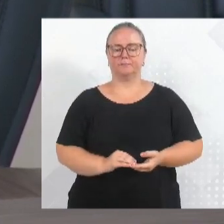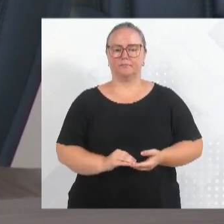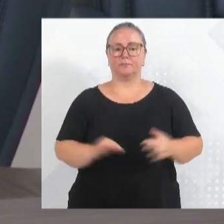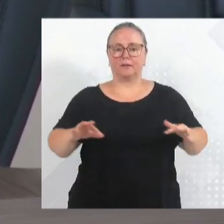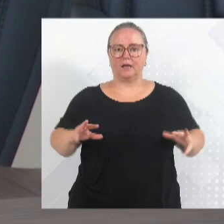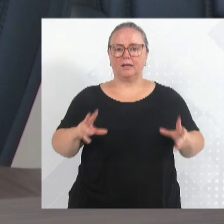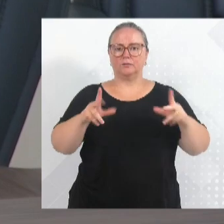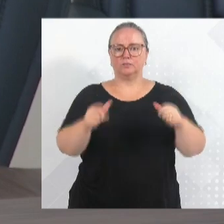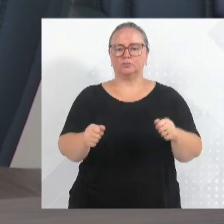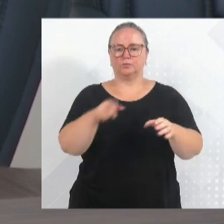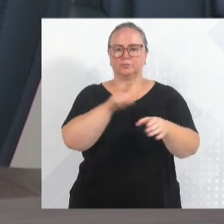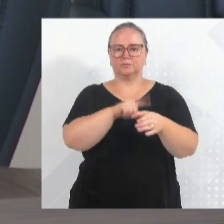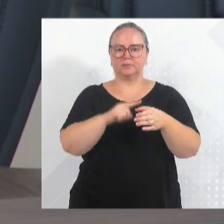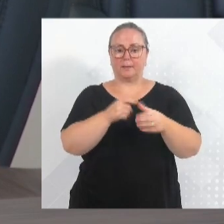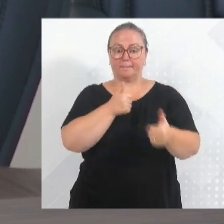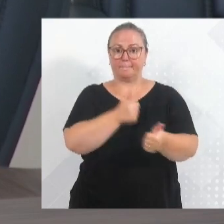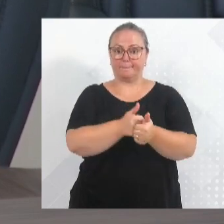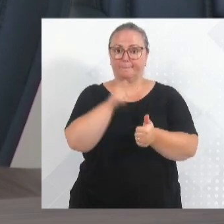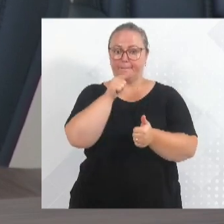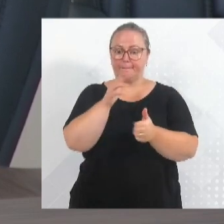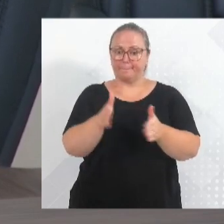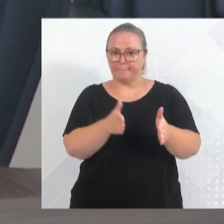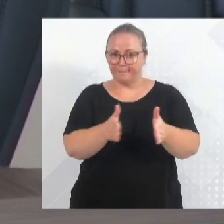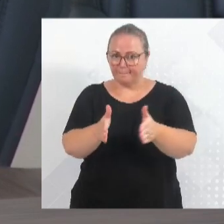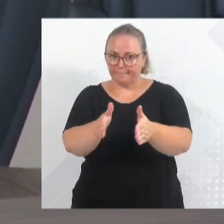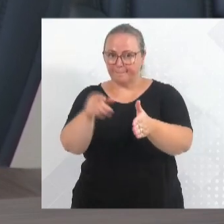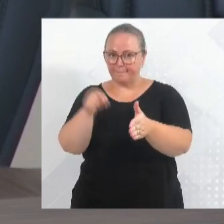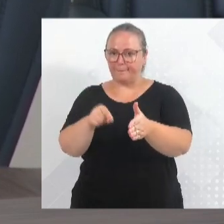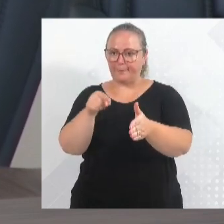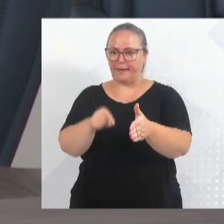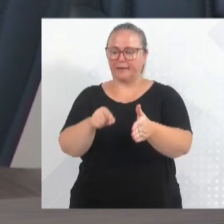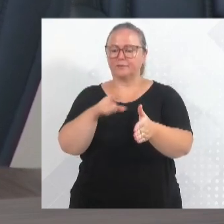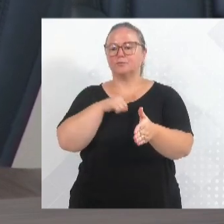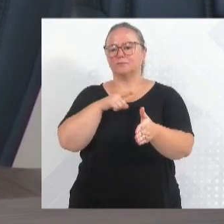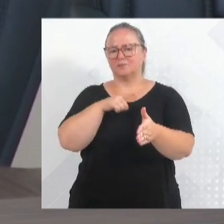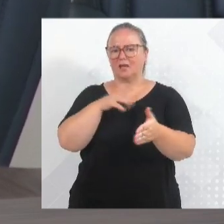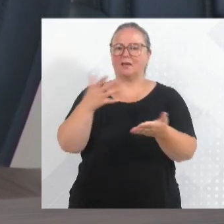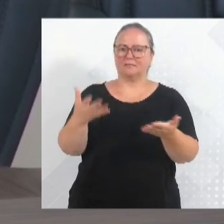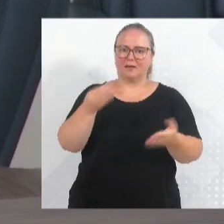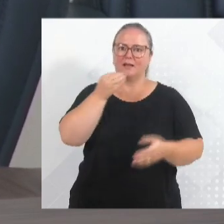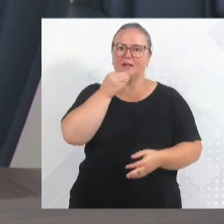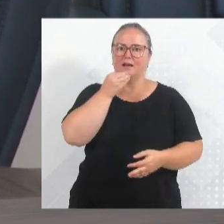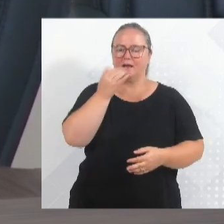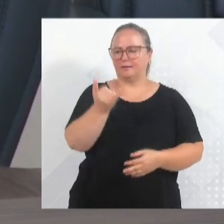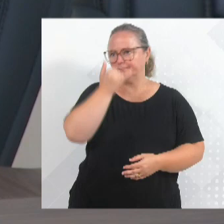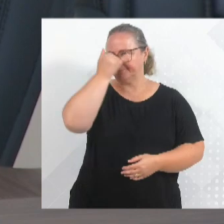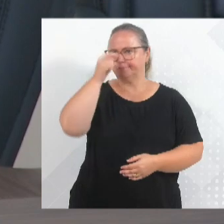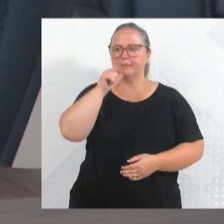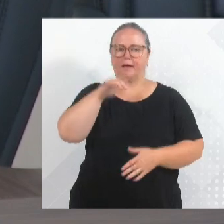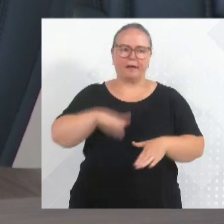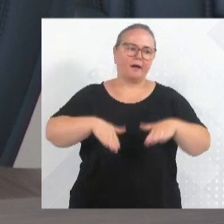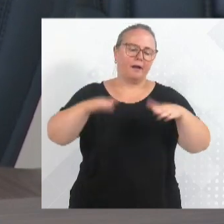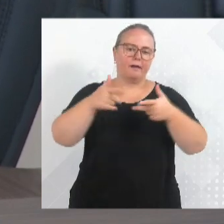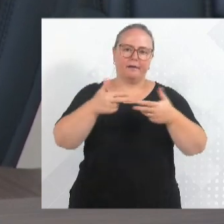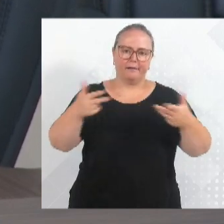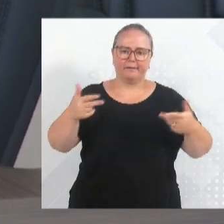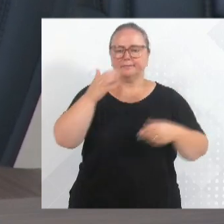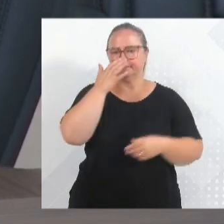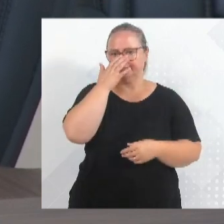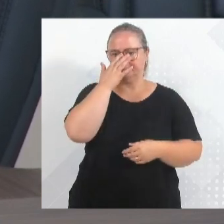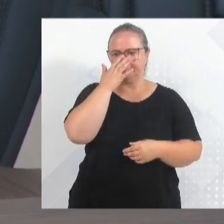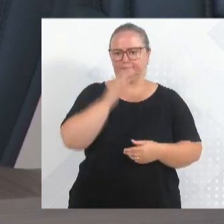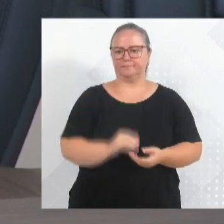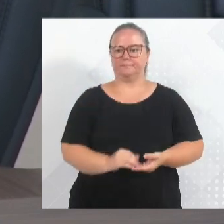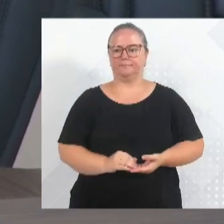localizadas à beira de rios, estão sujeitas ao intempérie, a uma questão eventual dessa. Por mais que